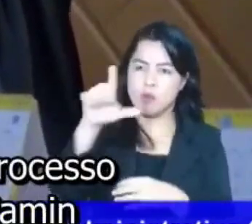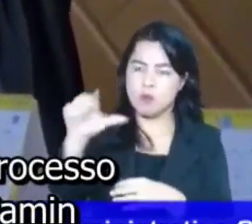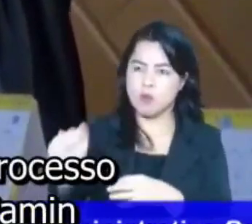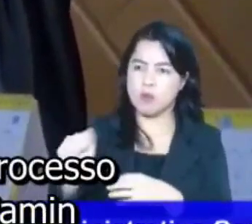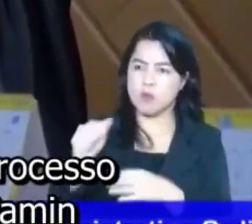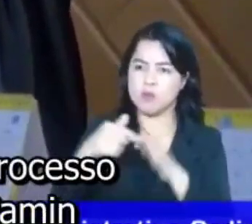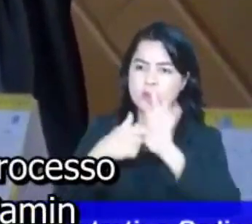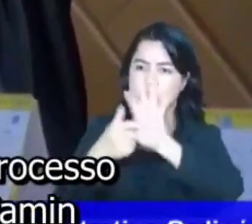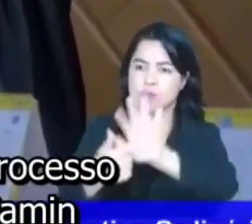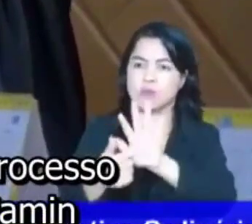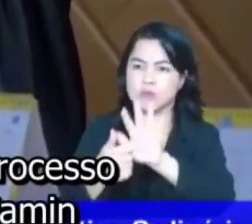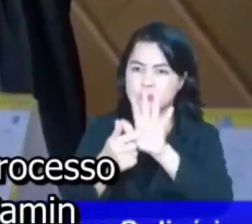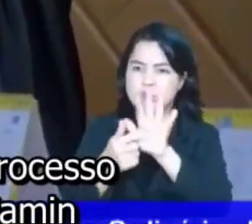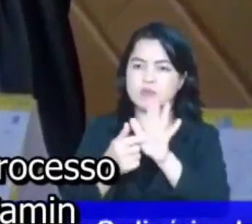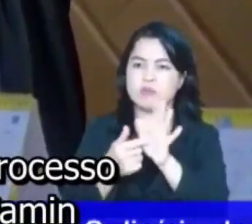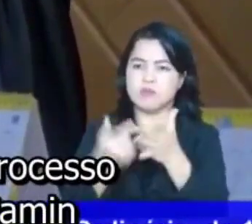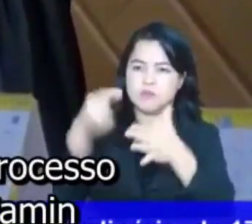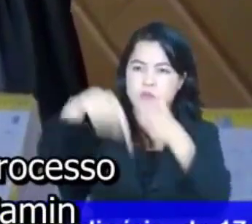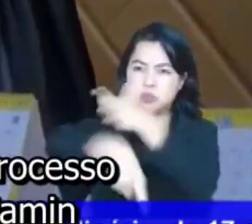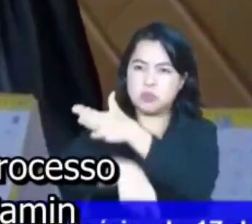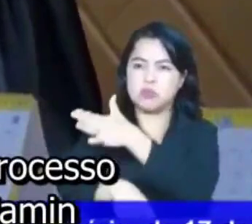agravo